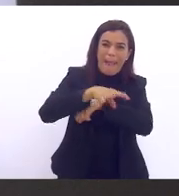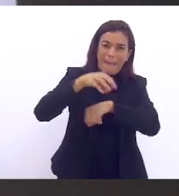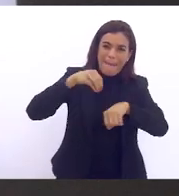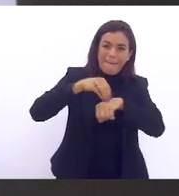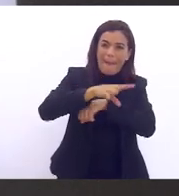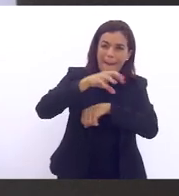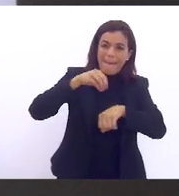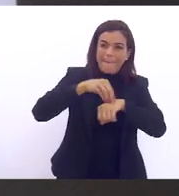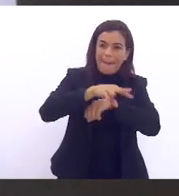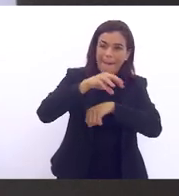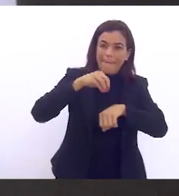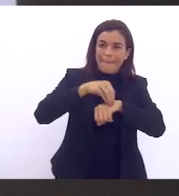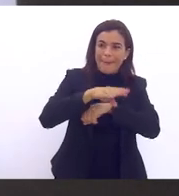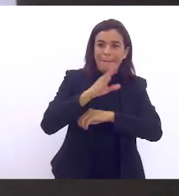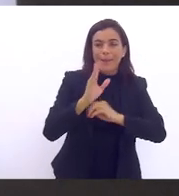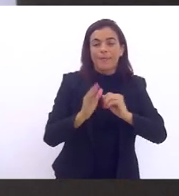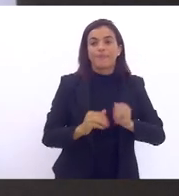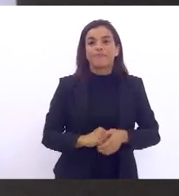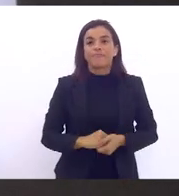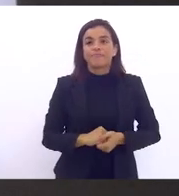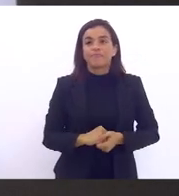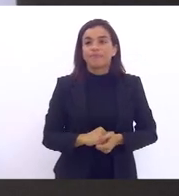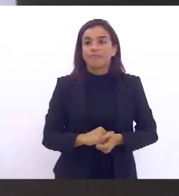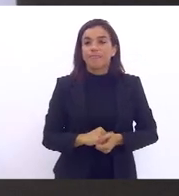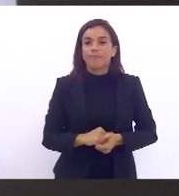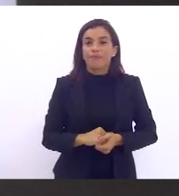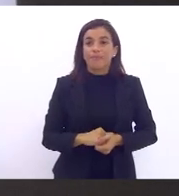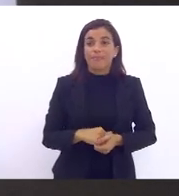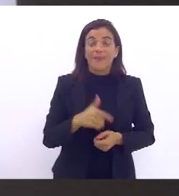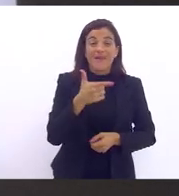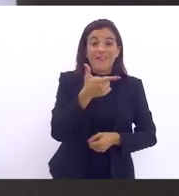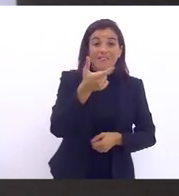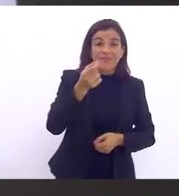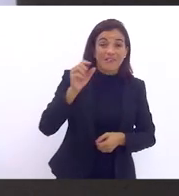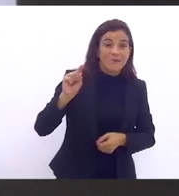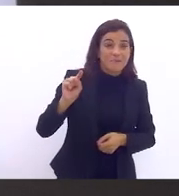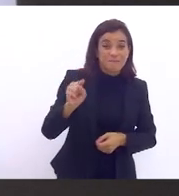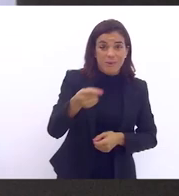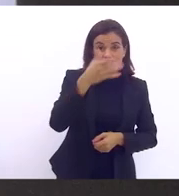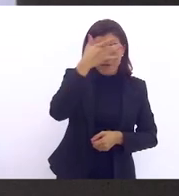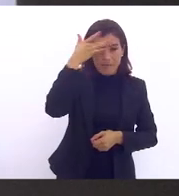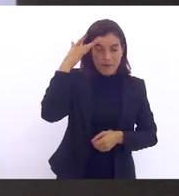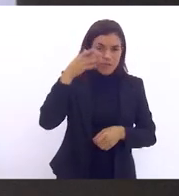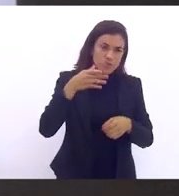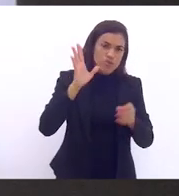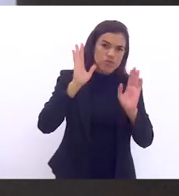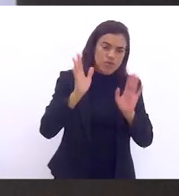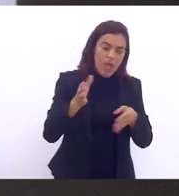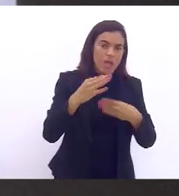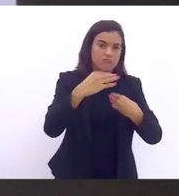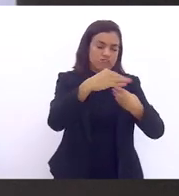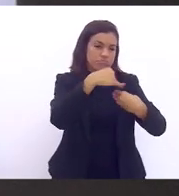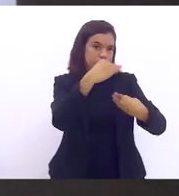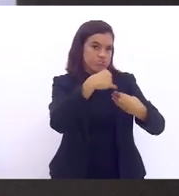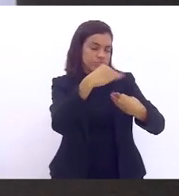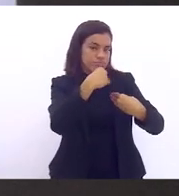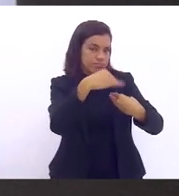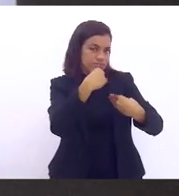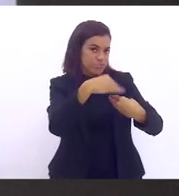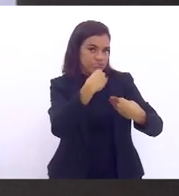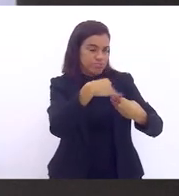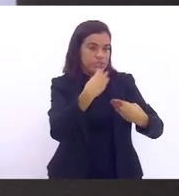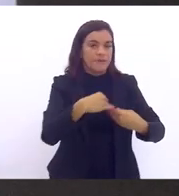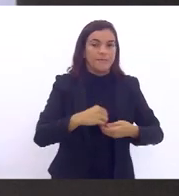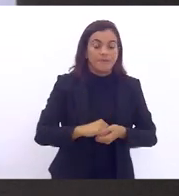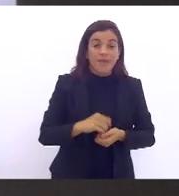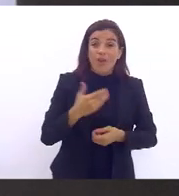eh a maior capilaridade possível né 20.000 pessoas orientadas e isso é a gente chama de ativação a gente